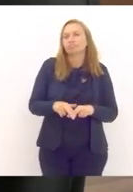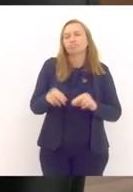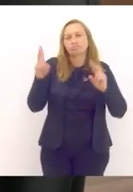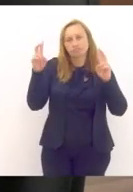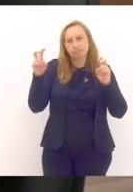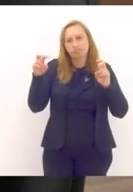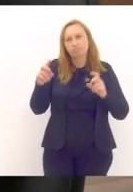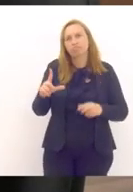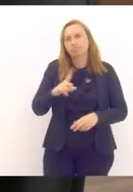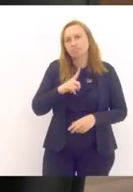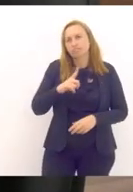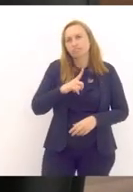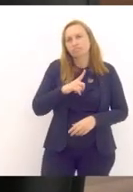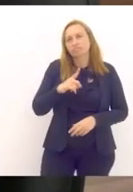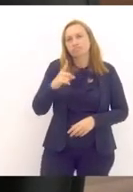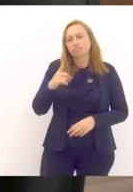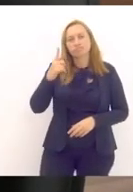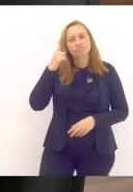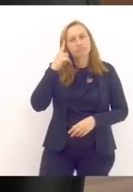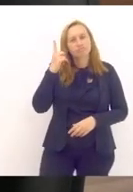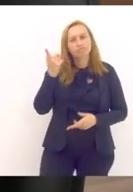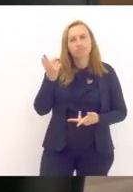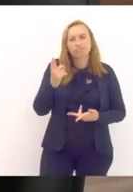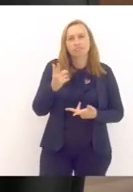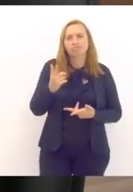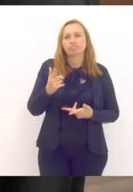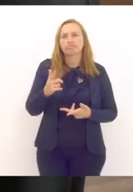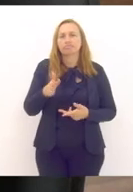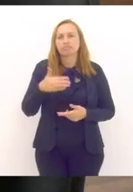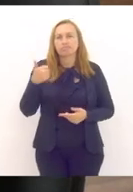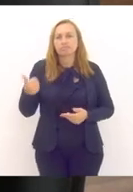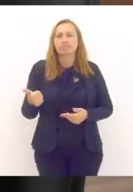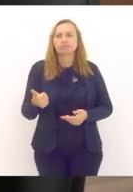existe alguma pretensão em ajuizar